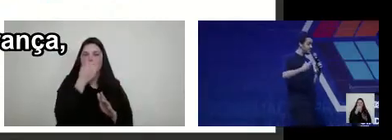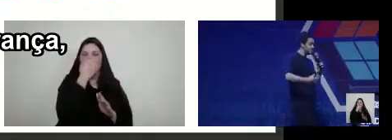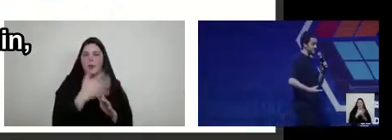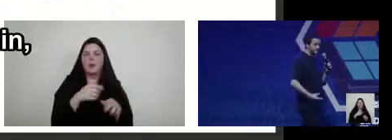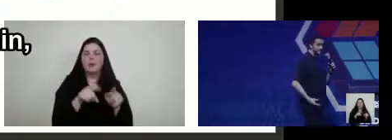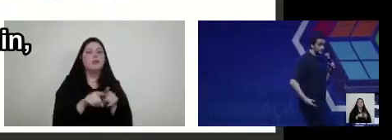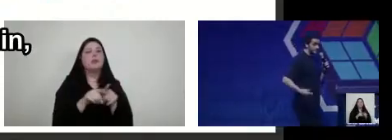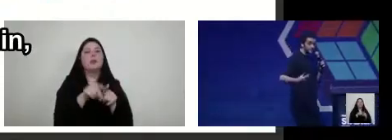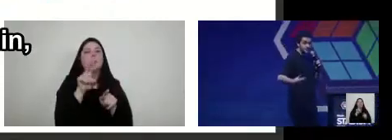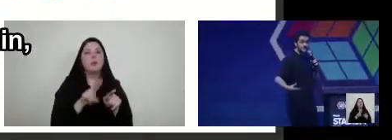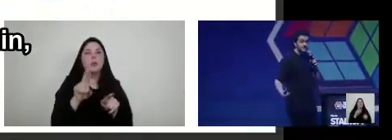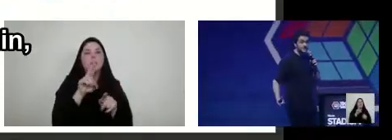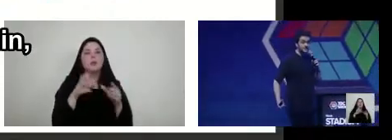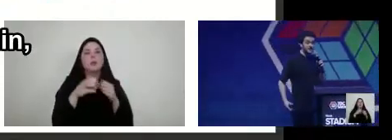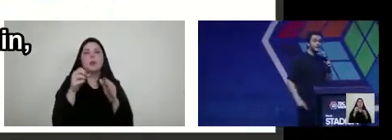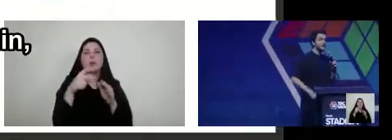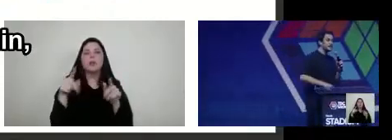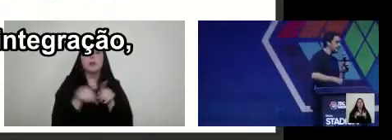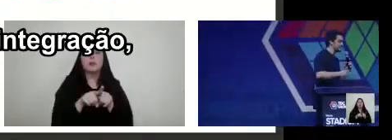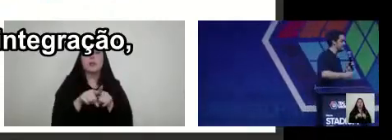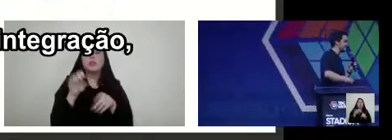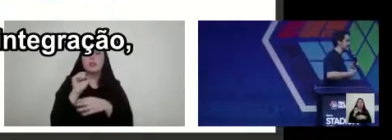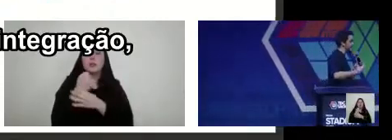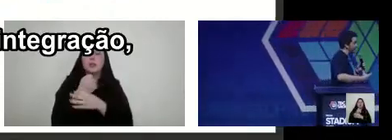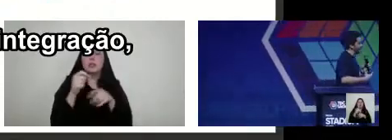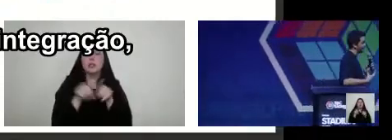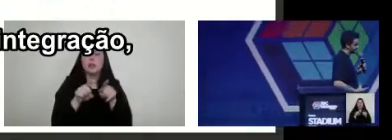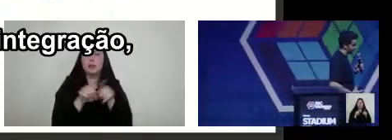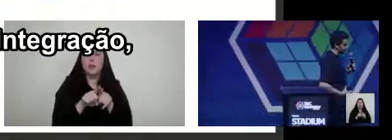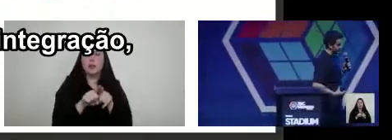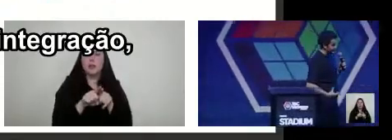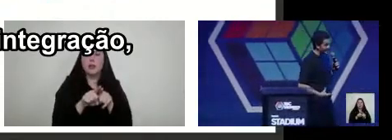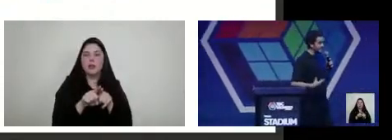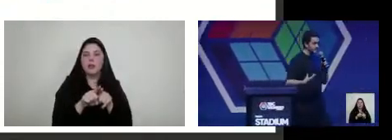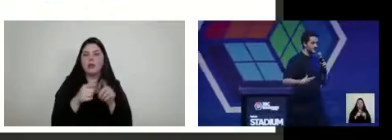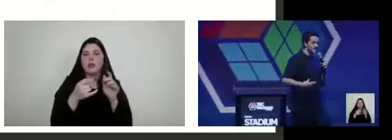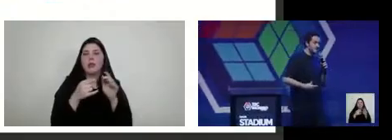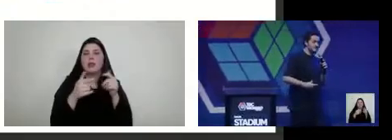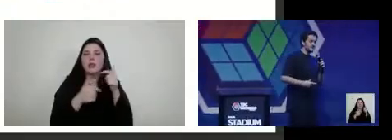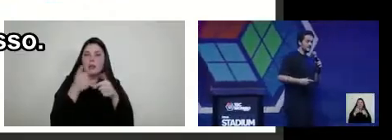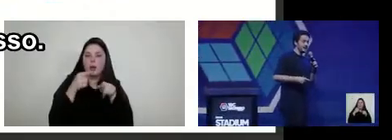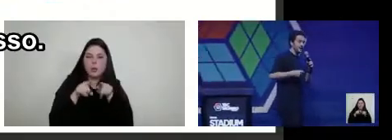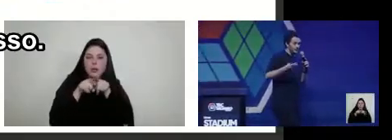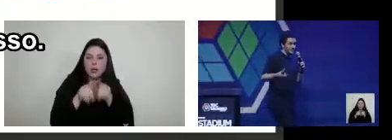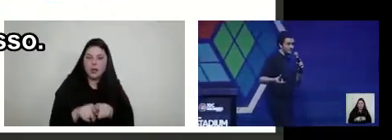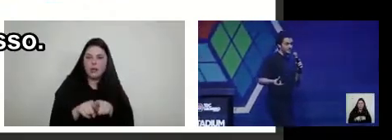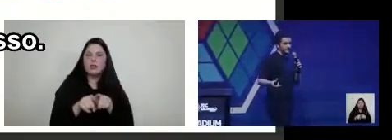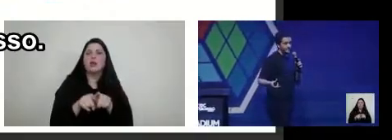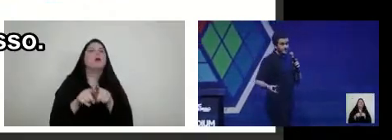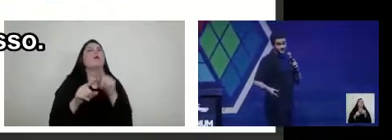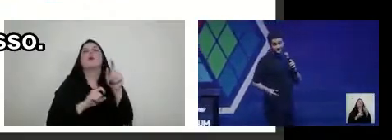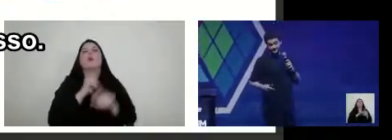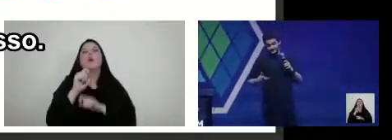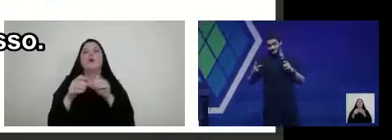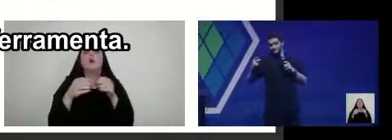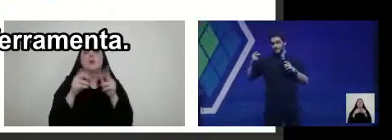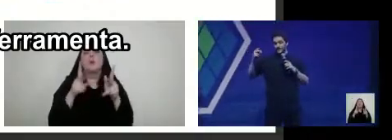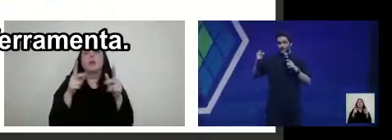o nosso time de cibersegurança e o nosso time de sysadmin, que muitas vezes trabalham em integração, tá? E muitas equipes é o mesmo time que faz